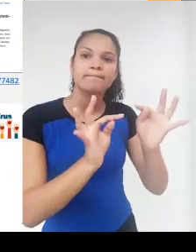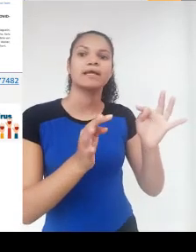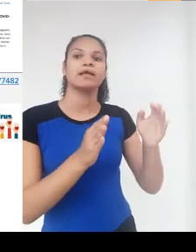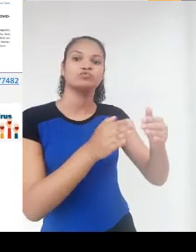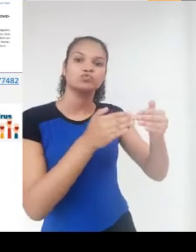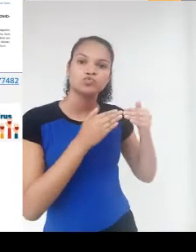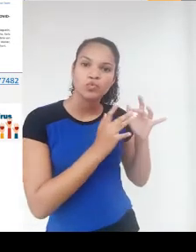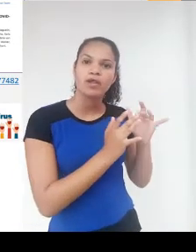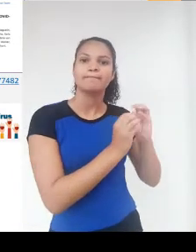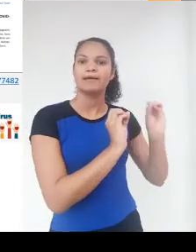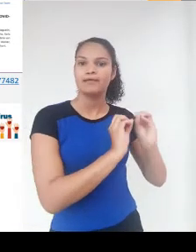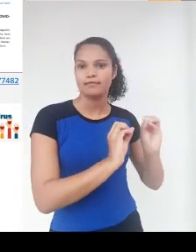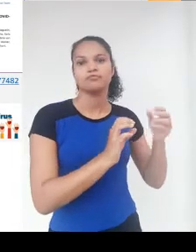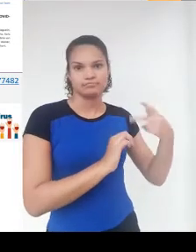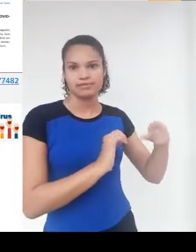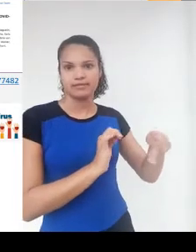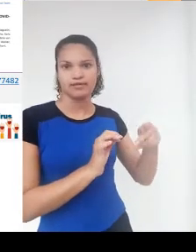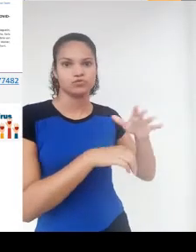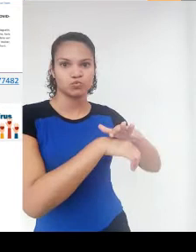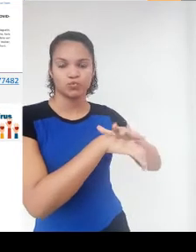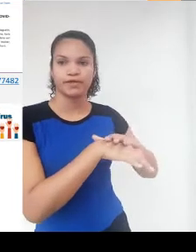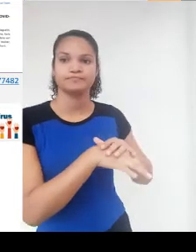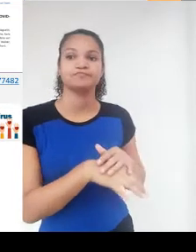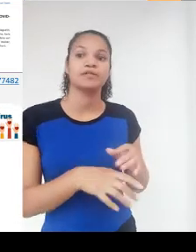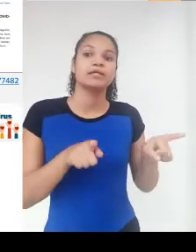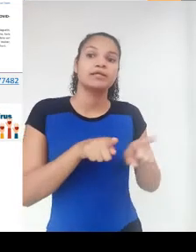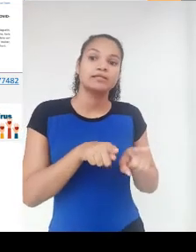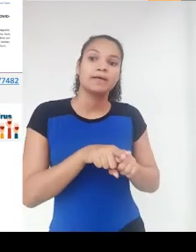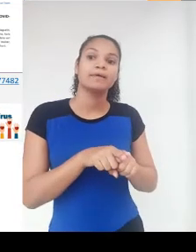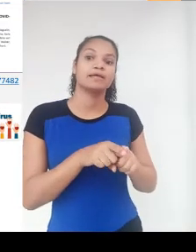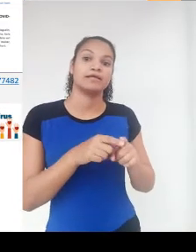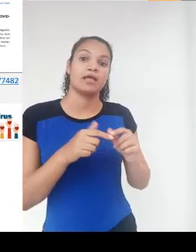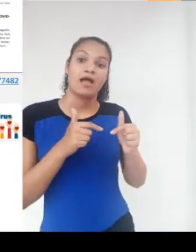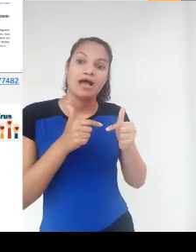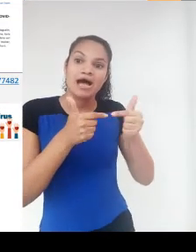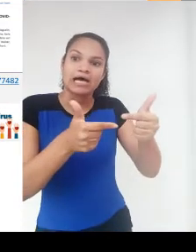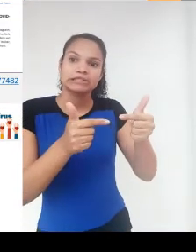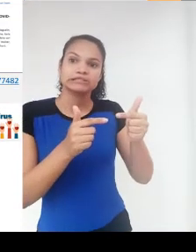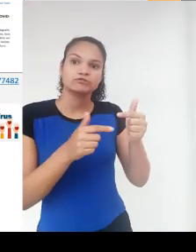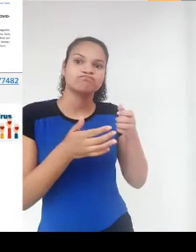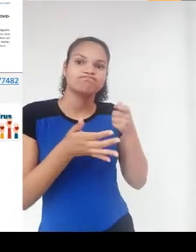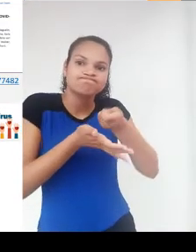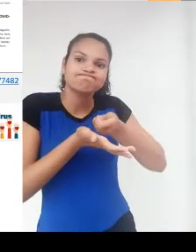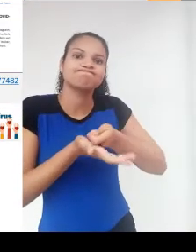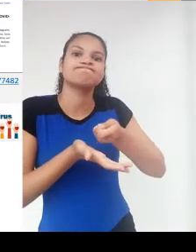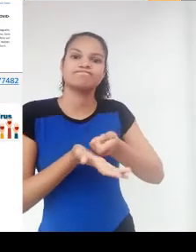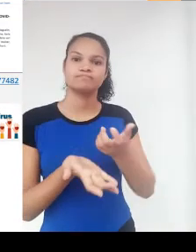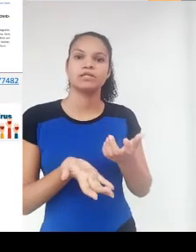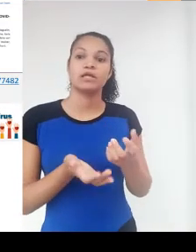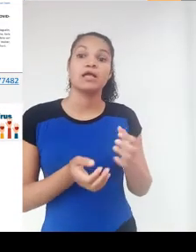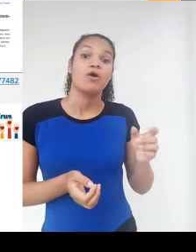caso de positivo. Então, aumentar as ações rígidas de supressão e mitigação. Uma outra alternativa seria ter